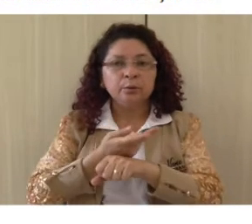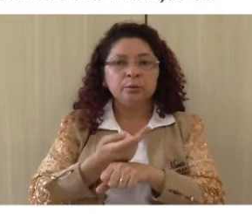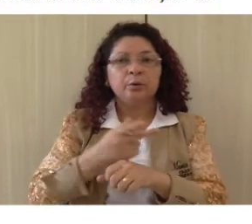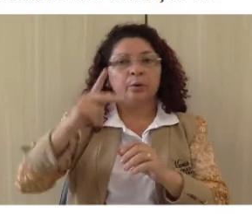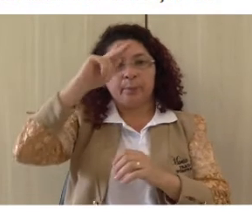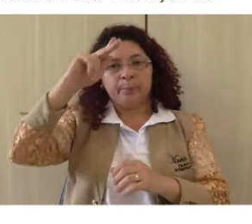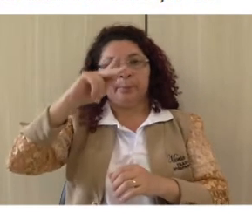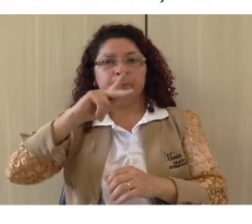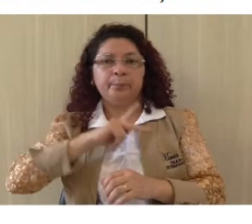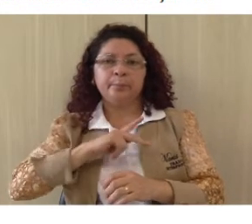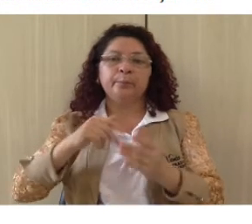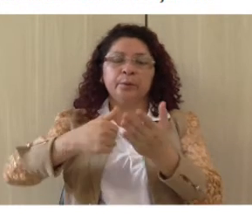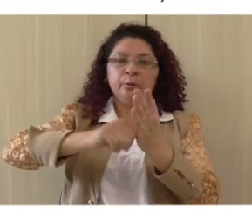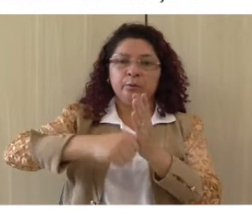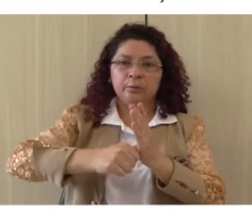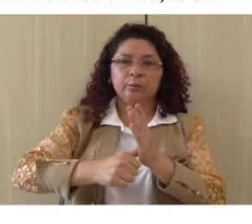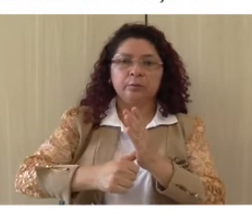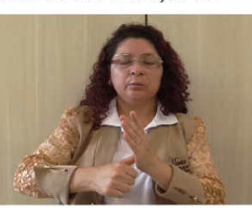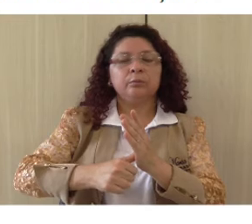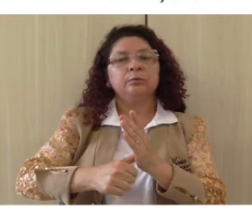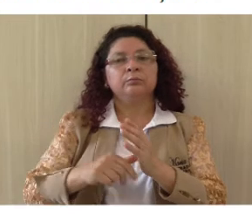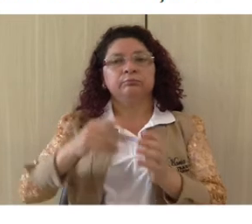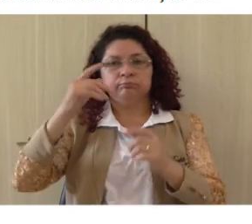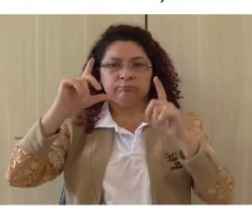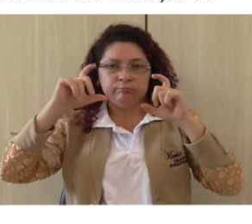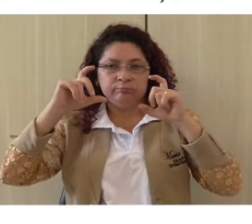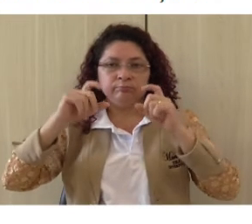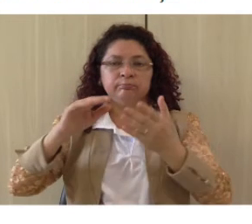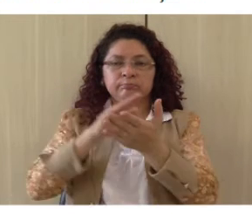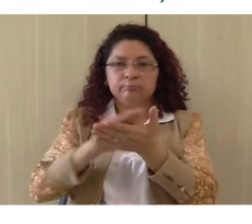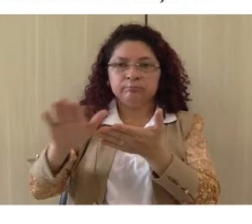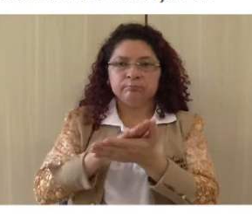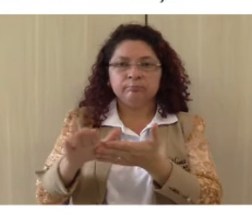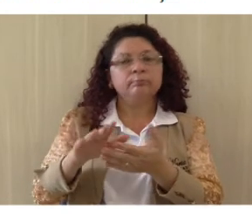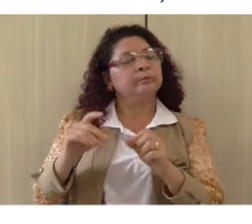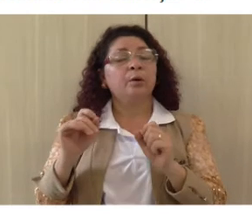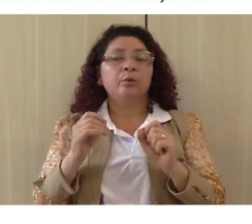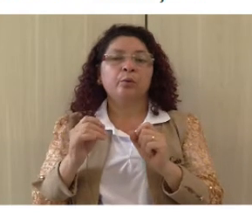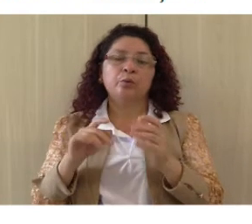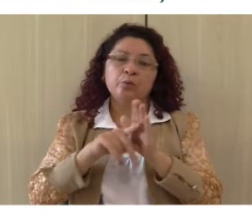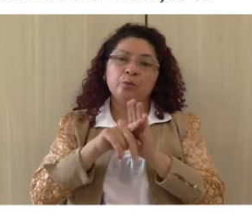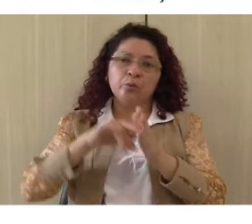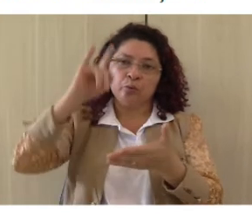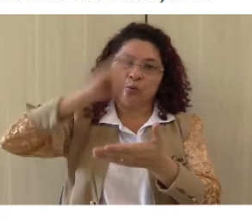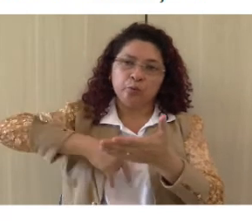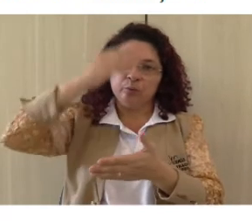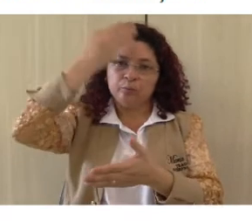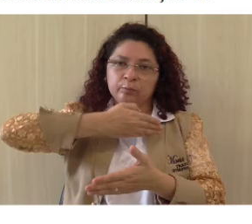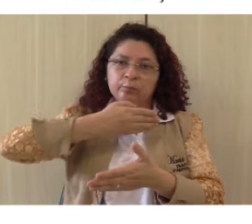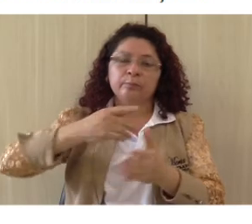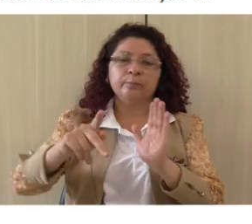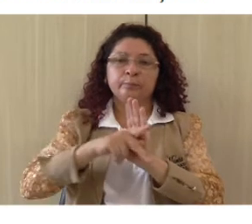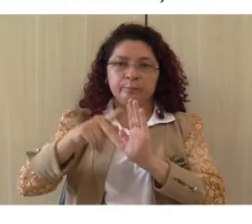constituído, munido de documento de identidade com foto, original e cópia, e procuração com poderes